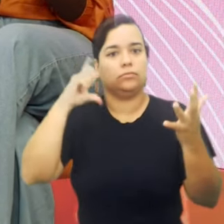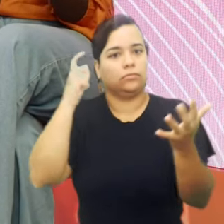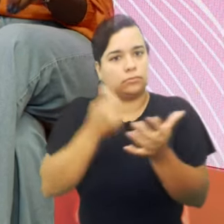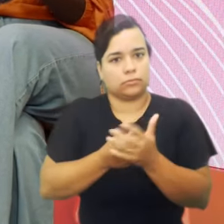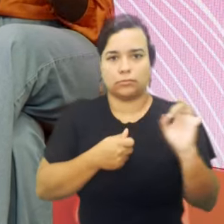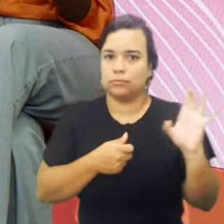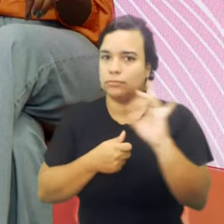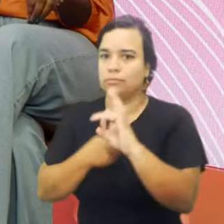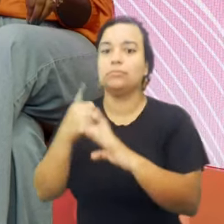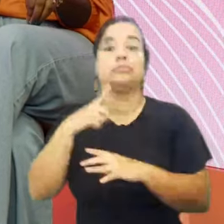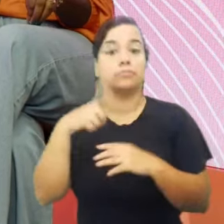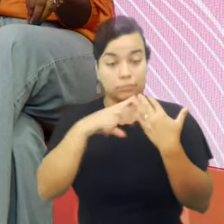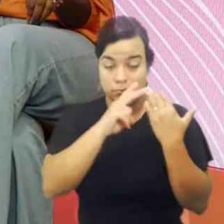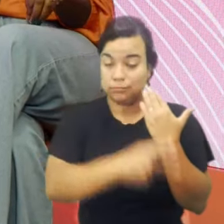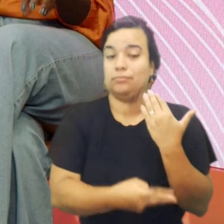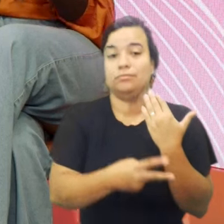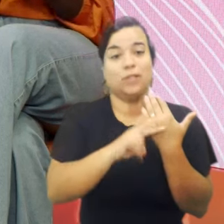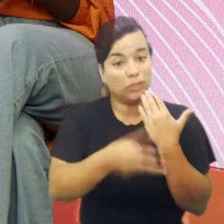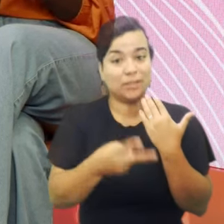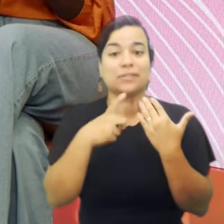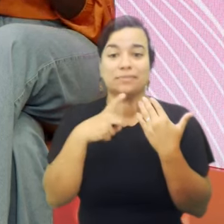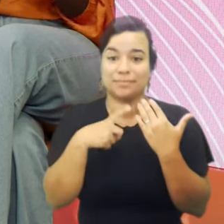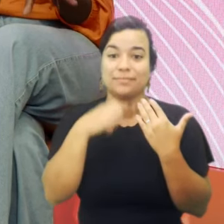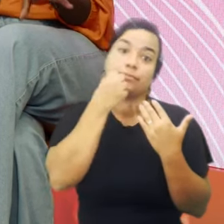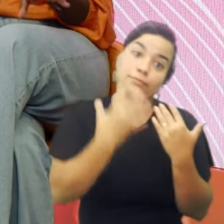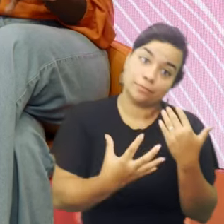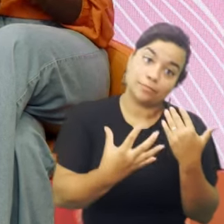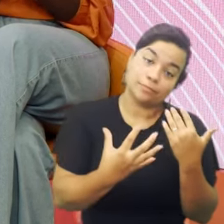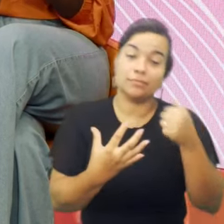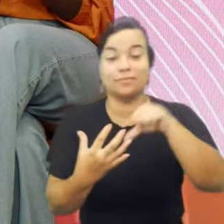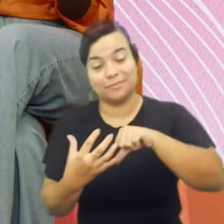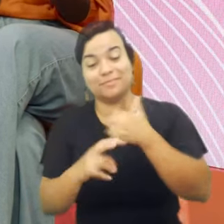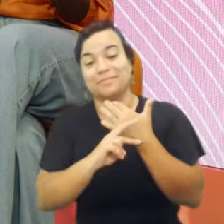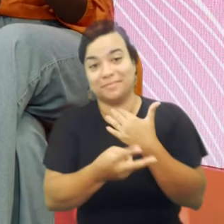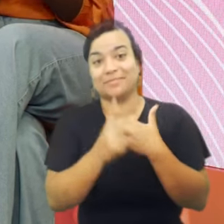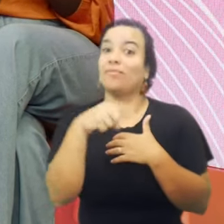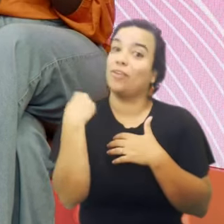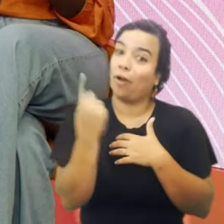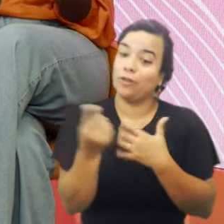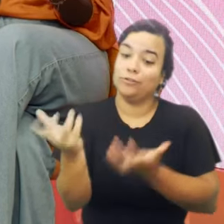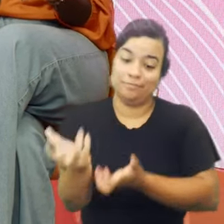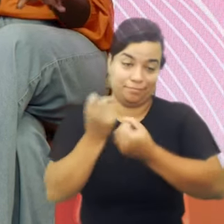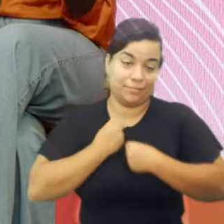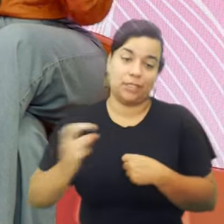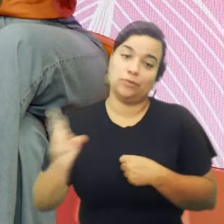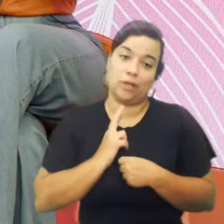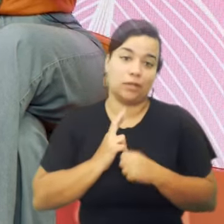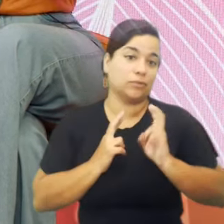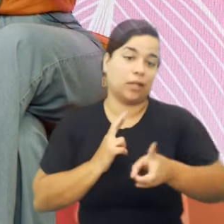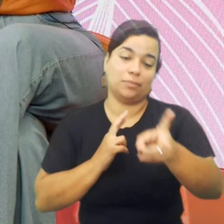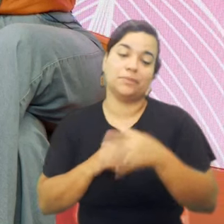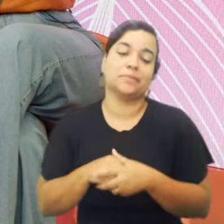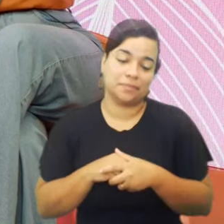toma, existem consequências. Boas ou ruins. A gente vai colher o que a gente vai plantar. Não